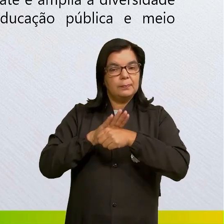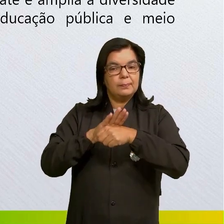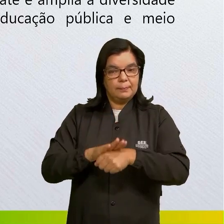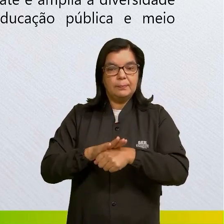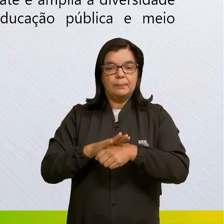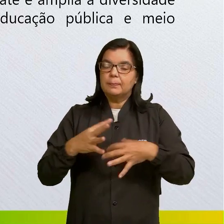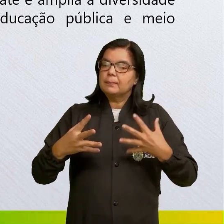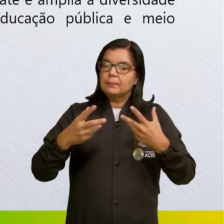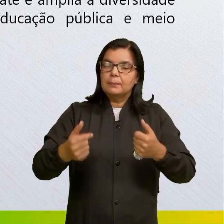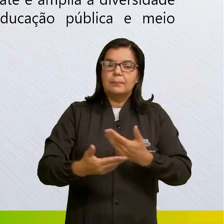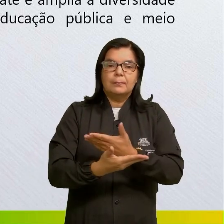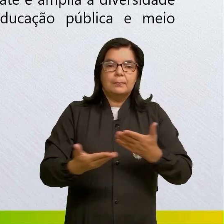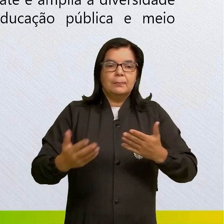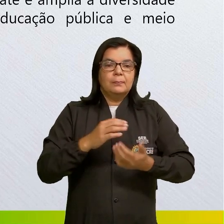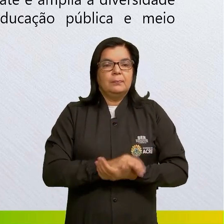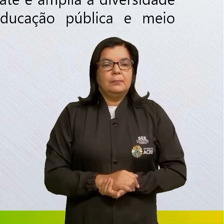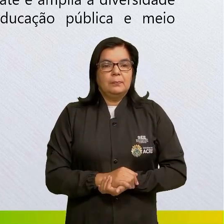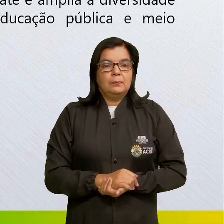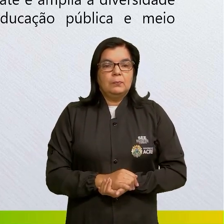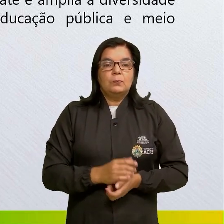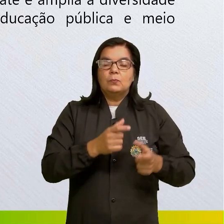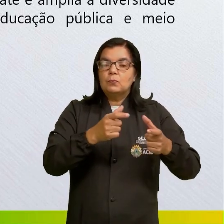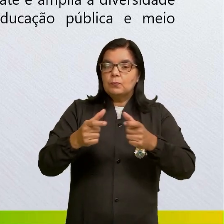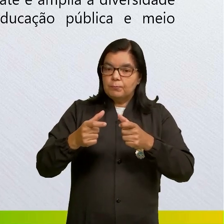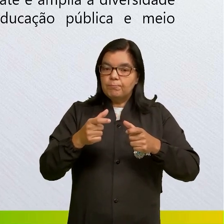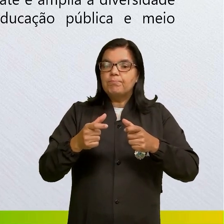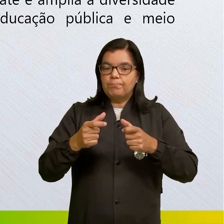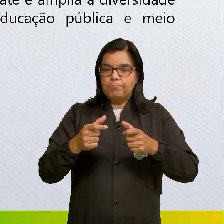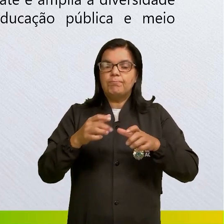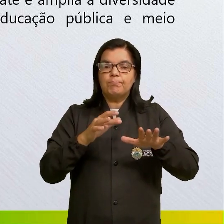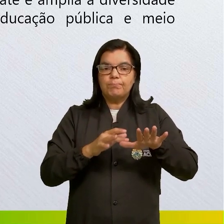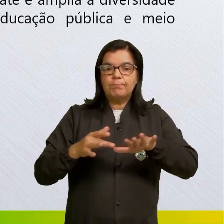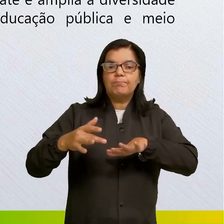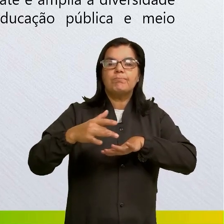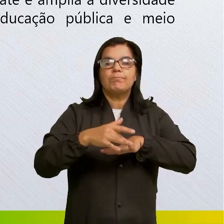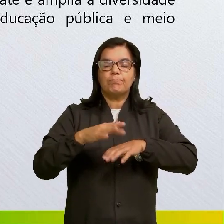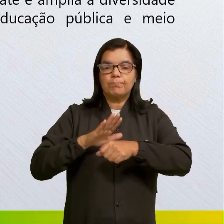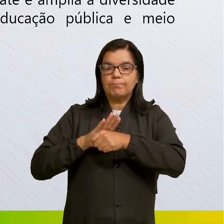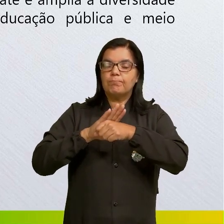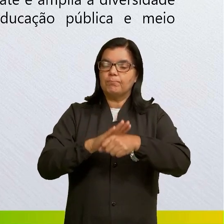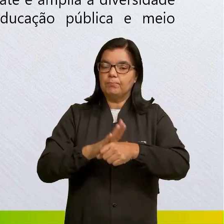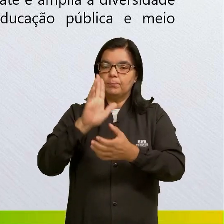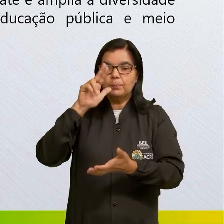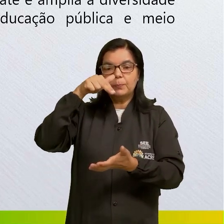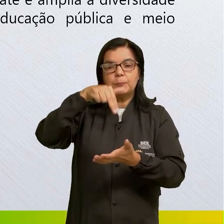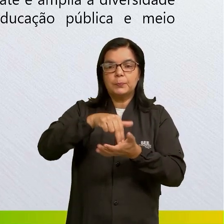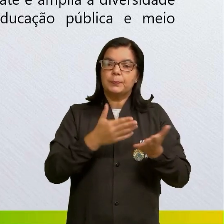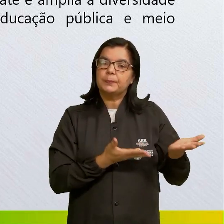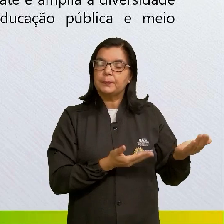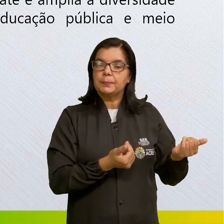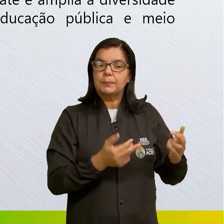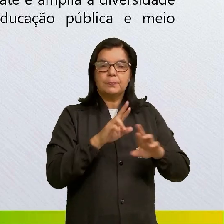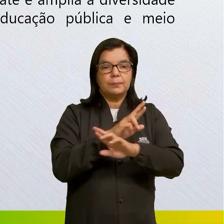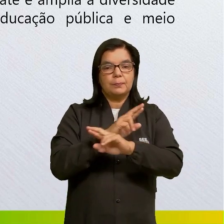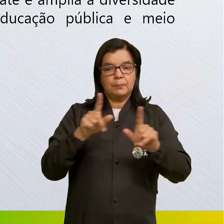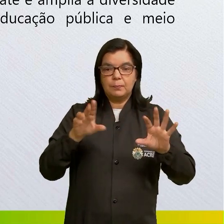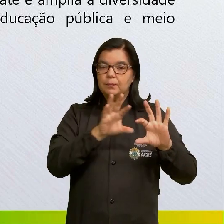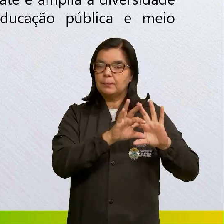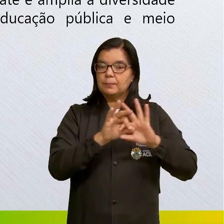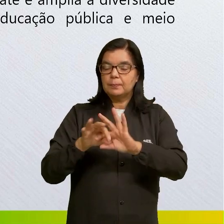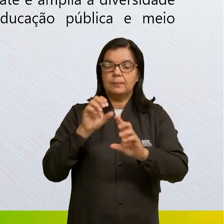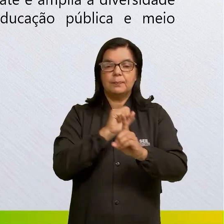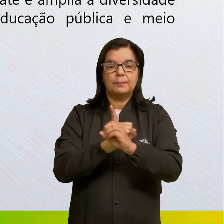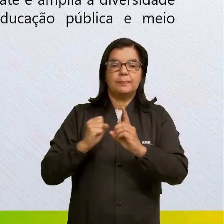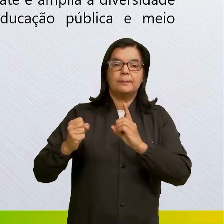a todos vocês: o ambiente digital favorece o protagonismo de jovens de diferentes